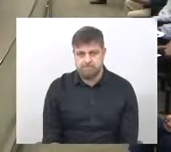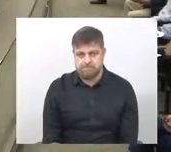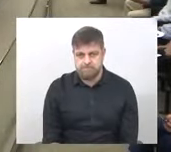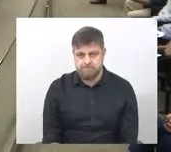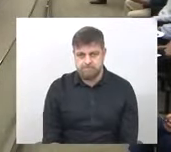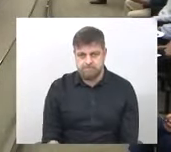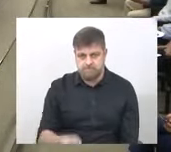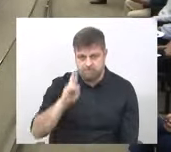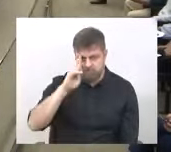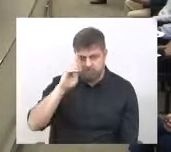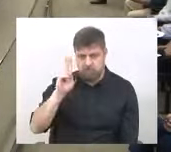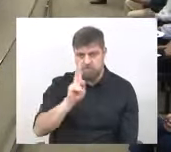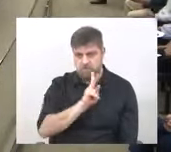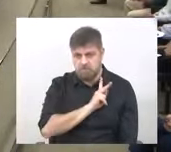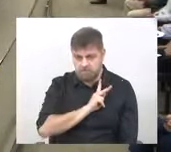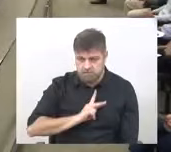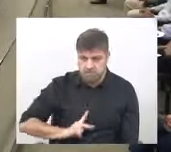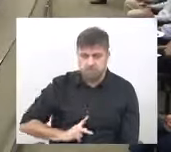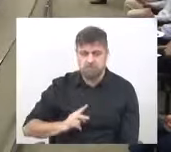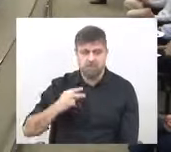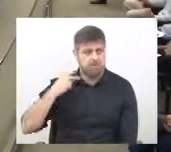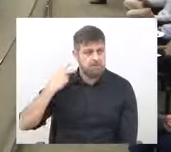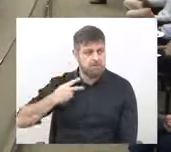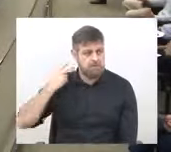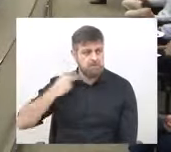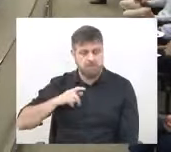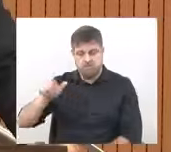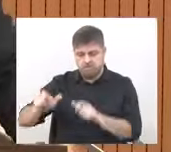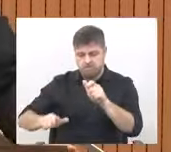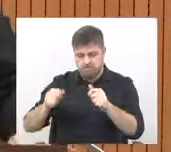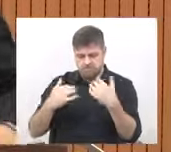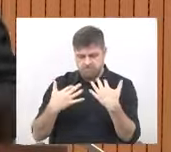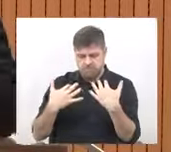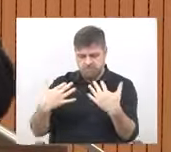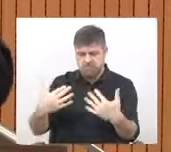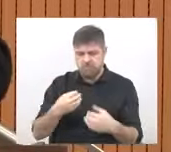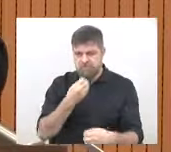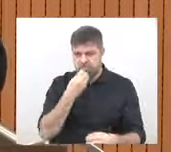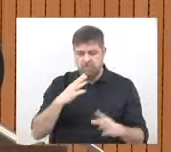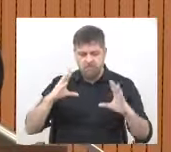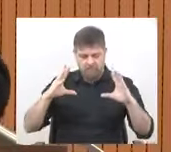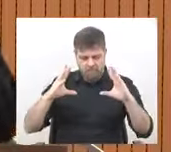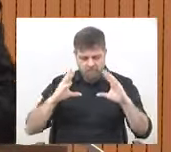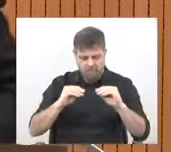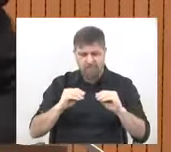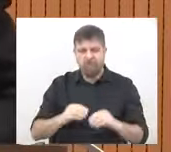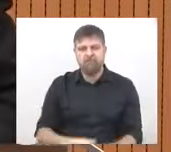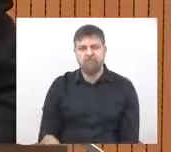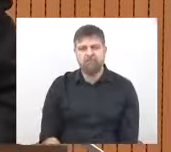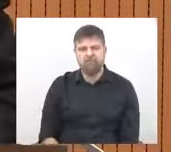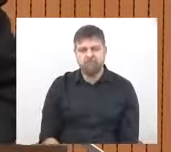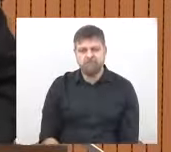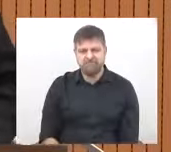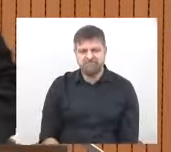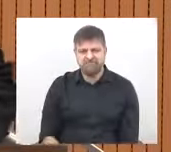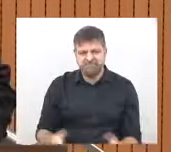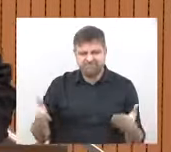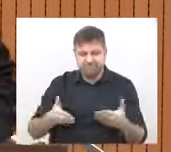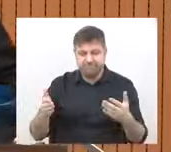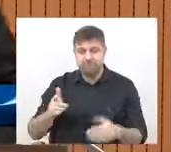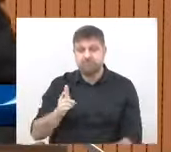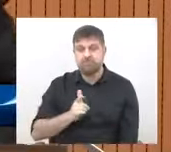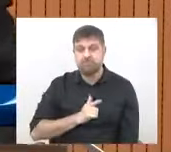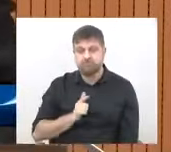Senhor presidente, senhores vereadores, público presente, muito boa noite a todos. Senhor presidente, hoje tivemos